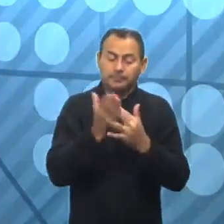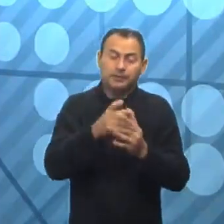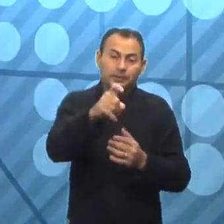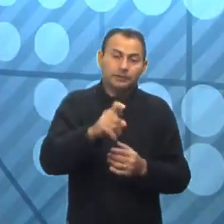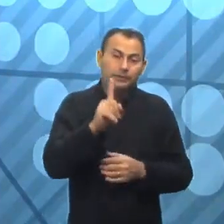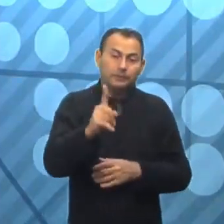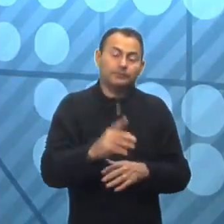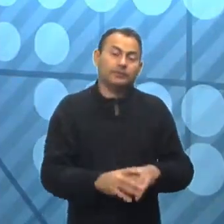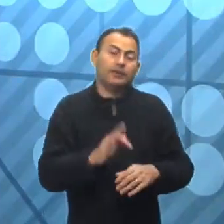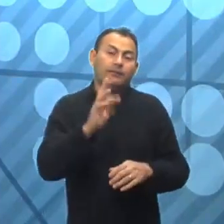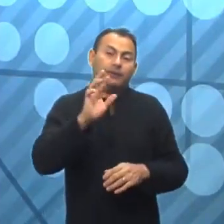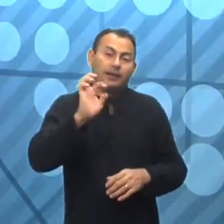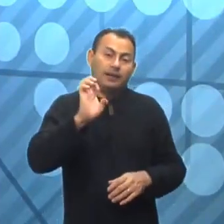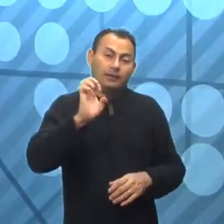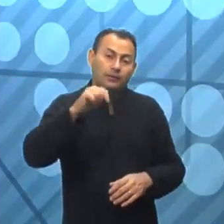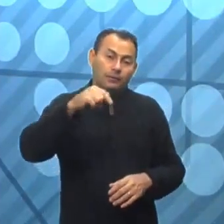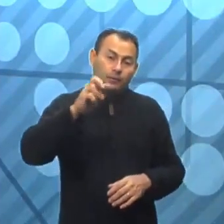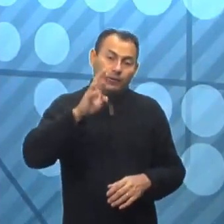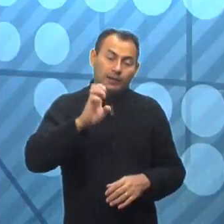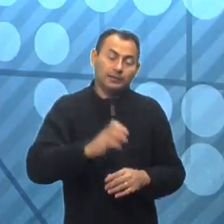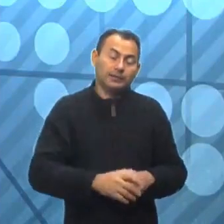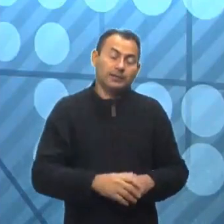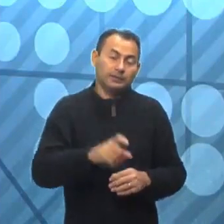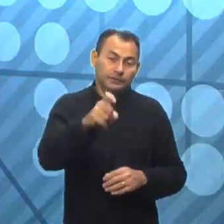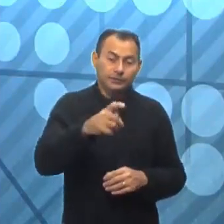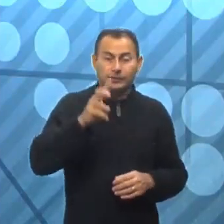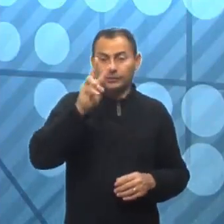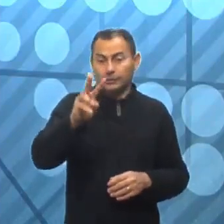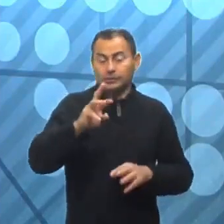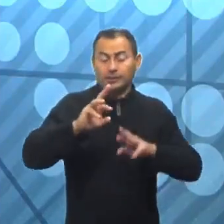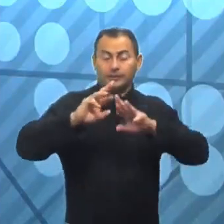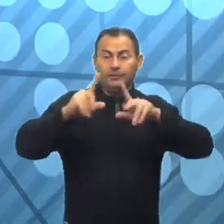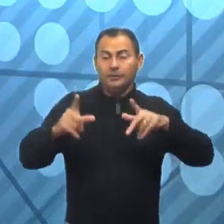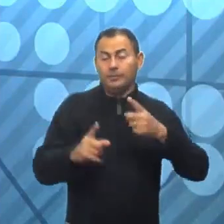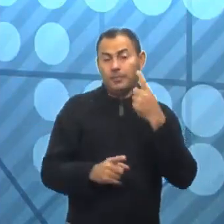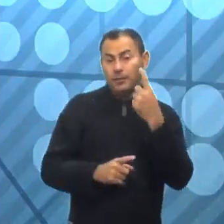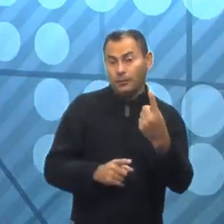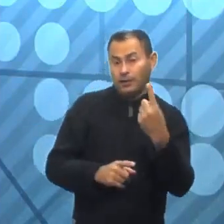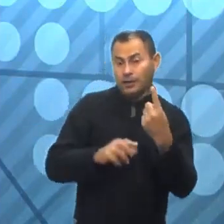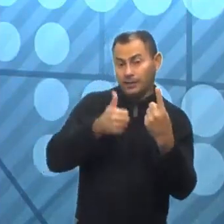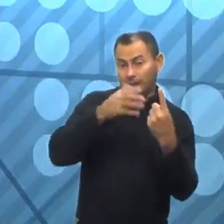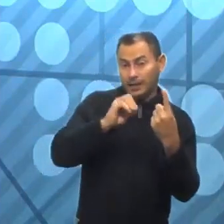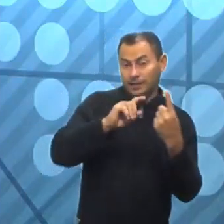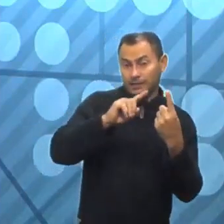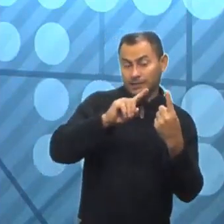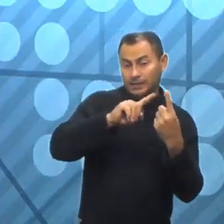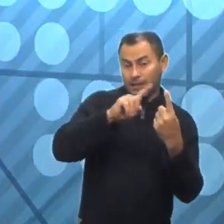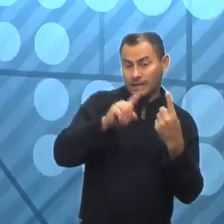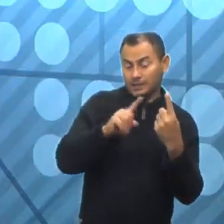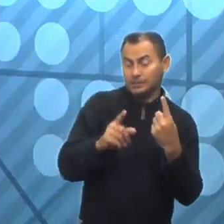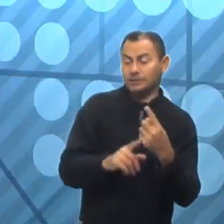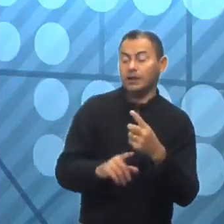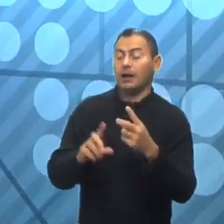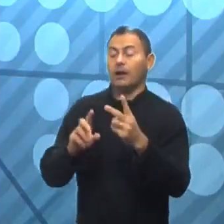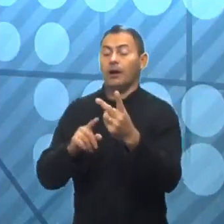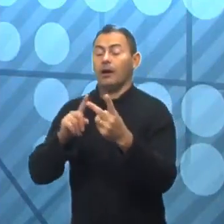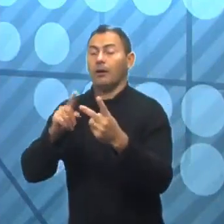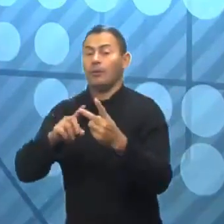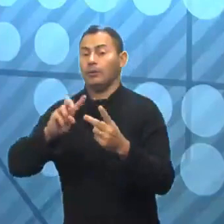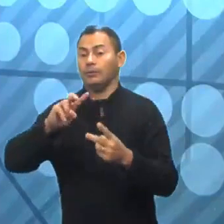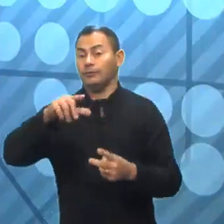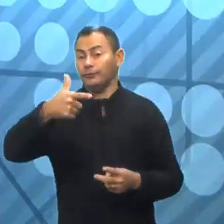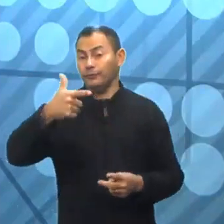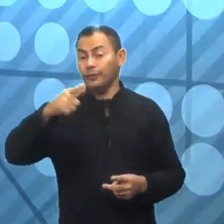x1 e a frequência x2. Então, são duas frequências muito distintas. Uma é 10 Hz, outra é 1000 Hz. Então,